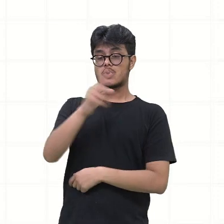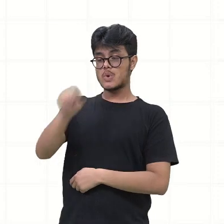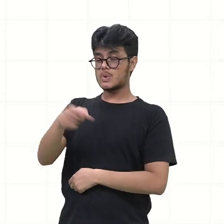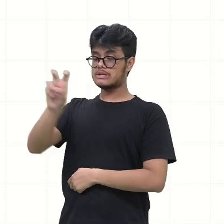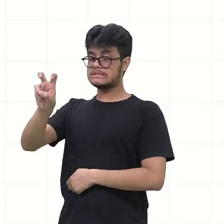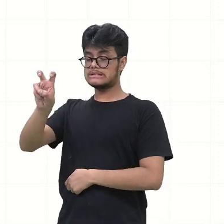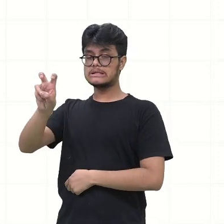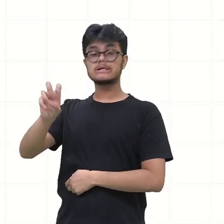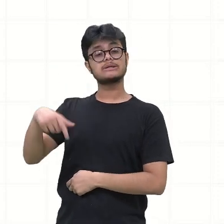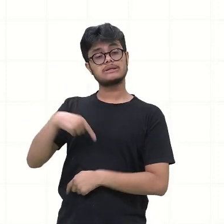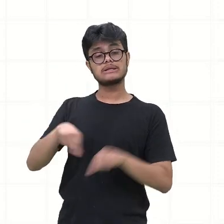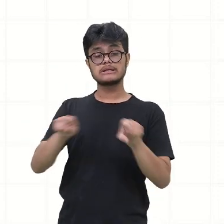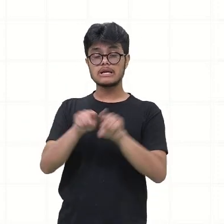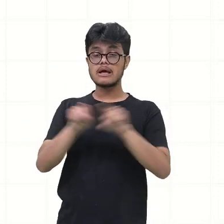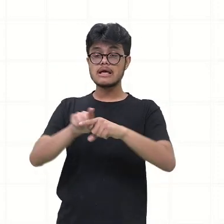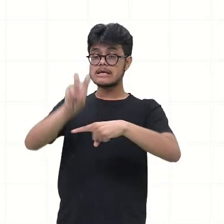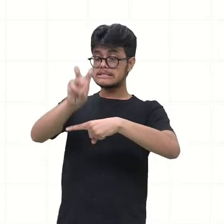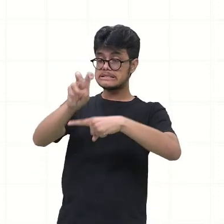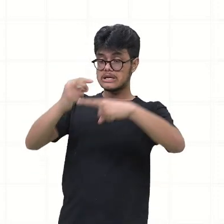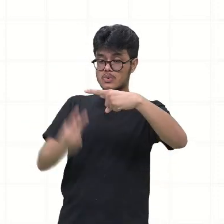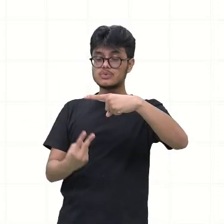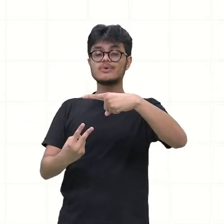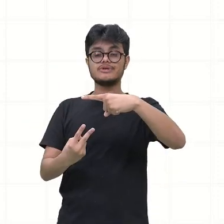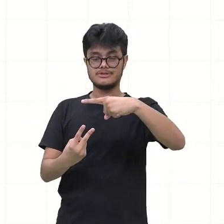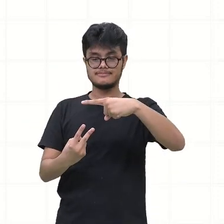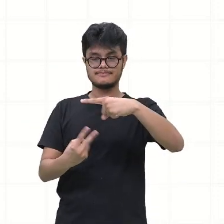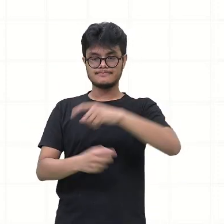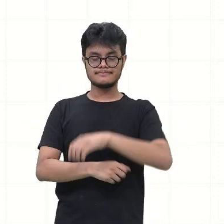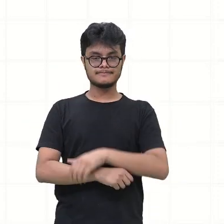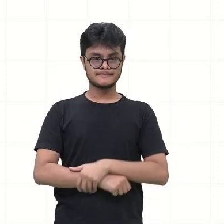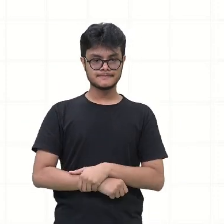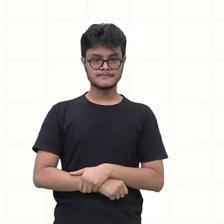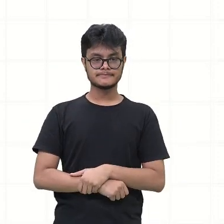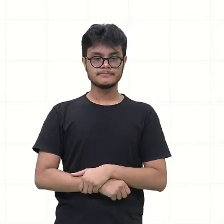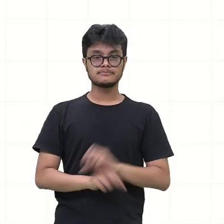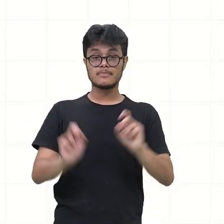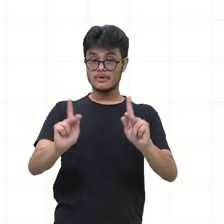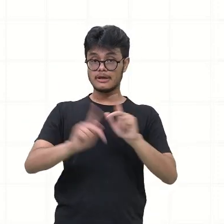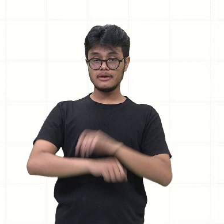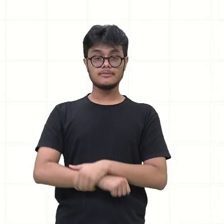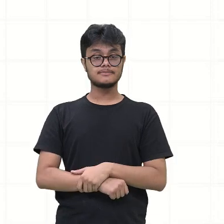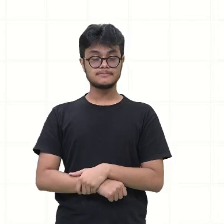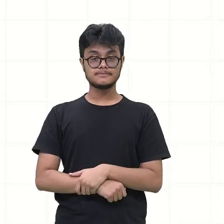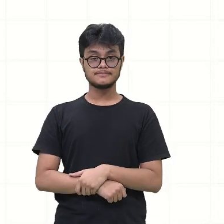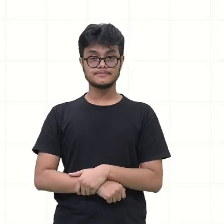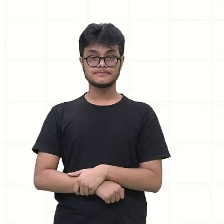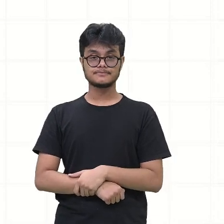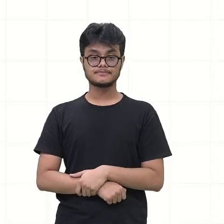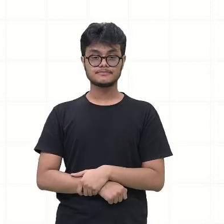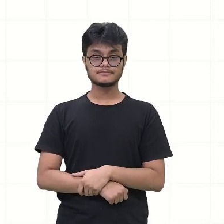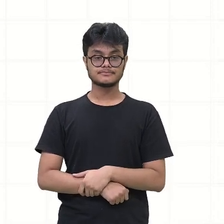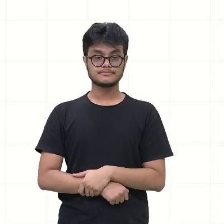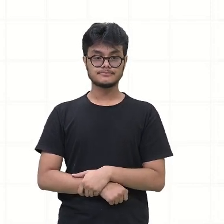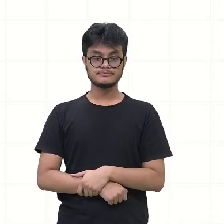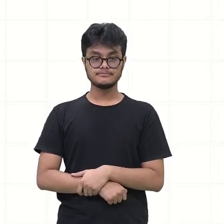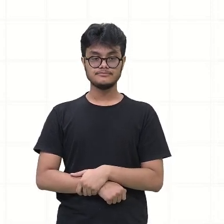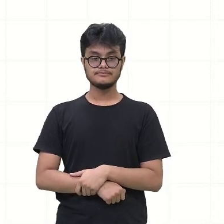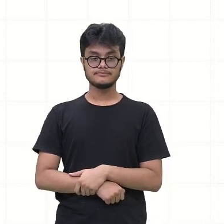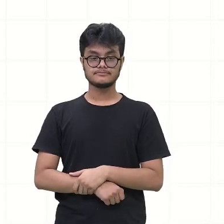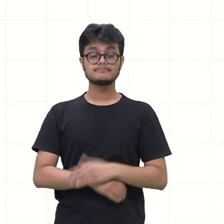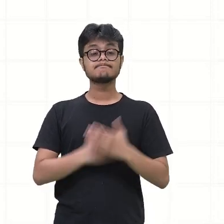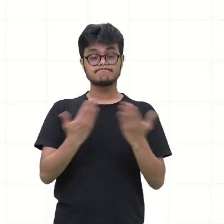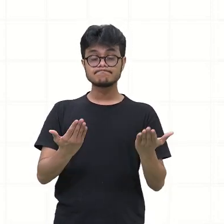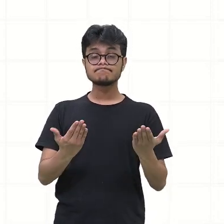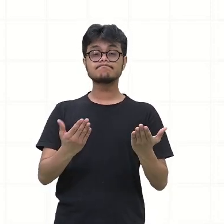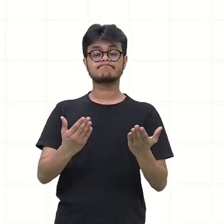2,5 é a mesma coisa que a fração 5 sobre 2, né? Tranquilo? Então, toda vez